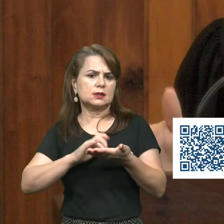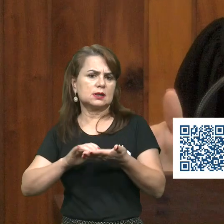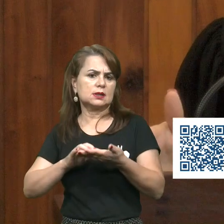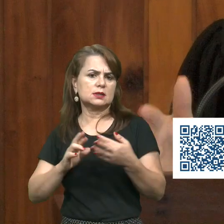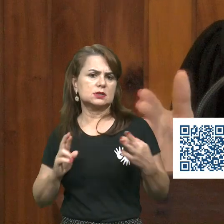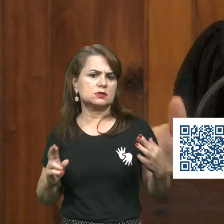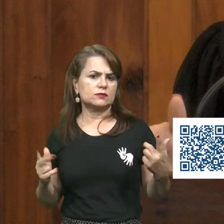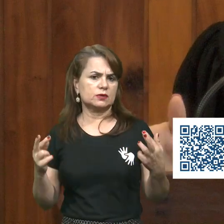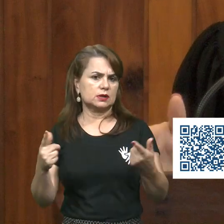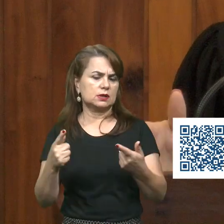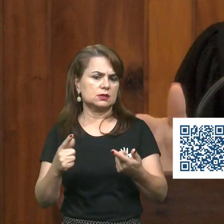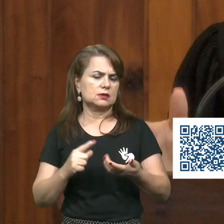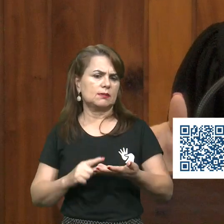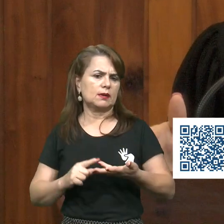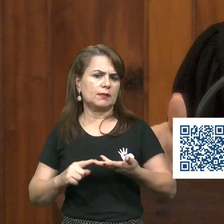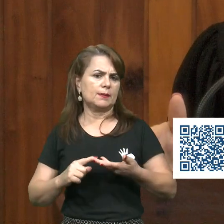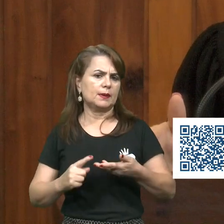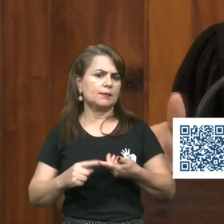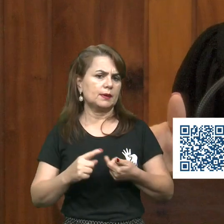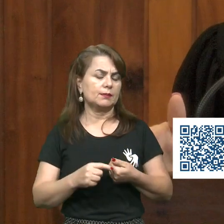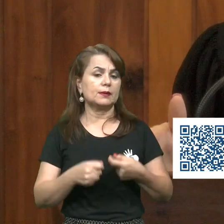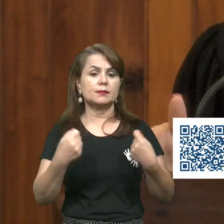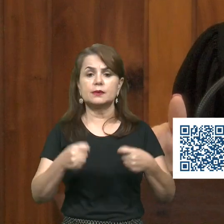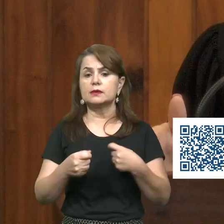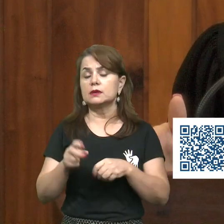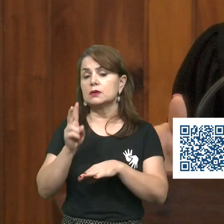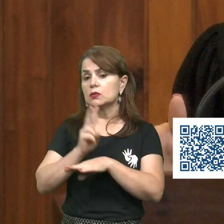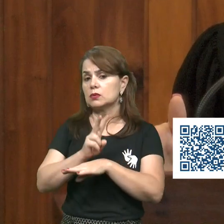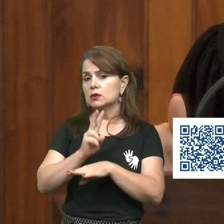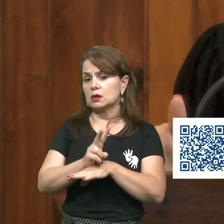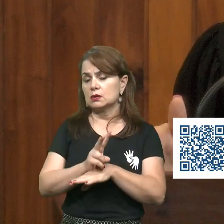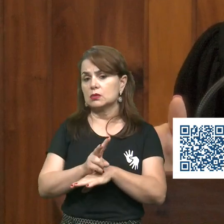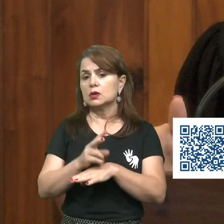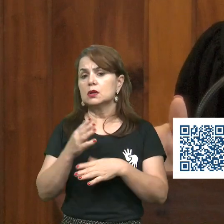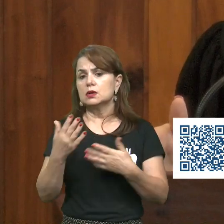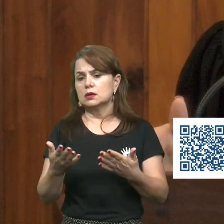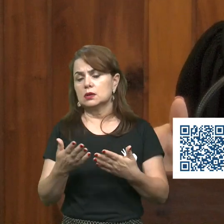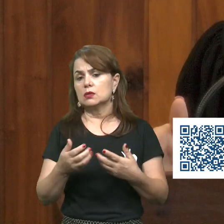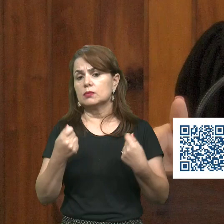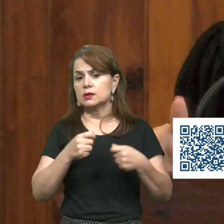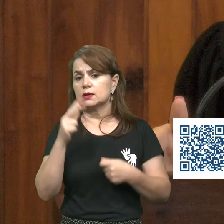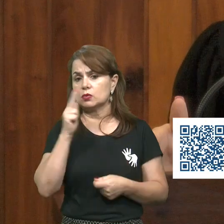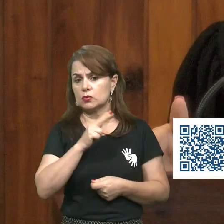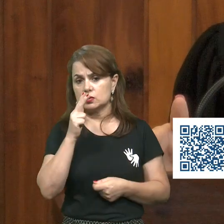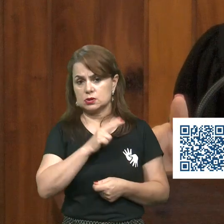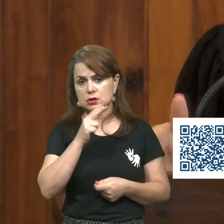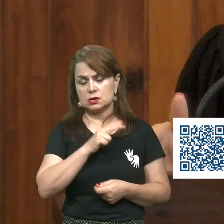Então, aqui eu faço um apelo para o senhor prefeito que tome conta dessa situação e revogue com urgência